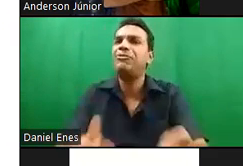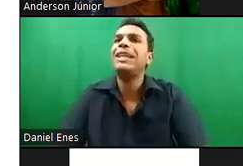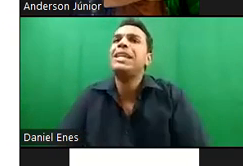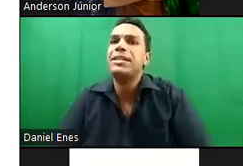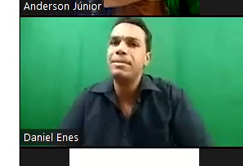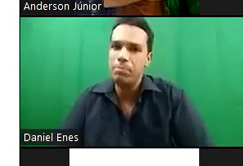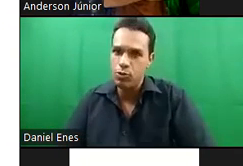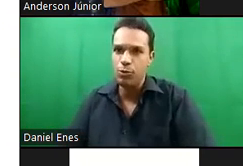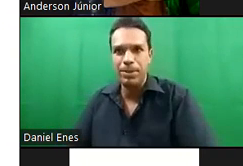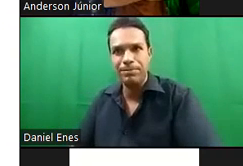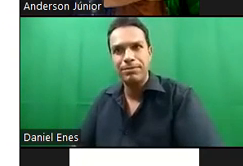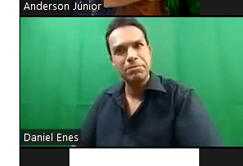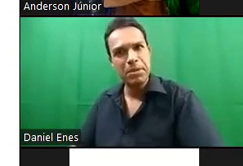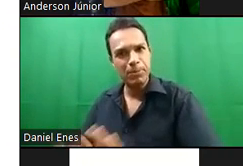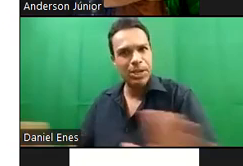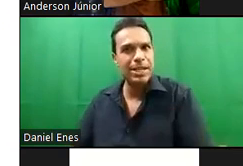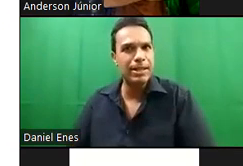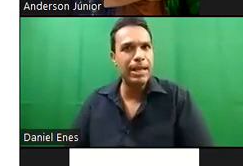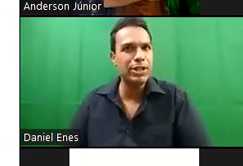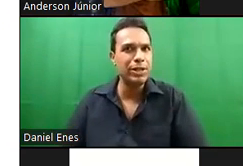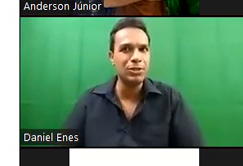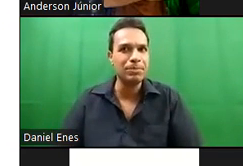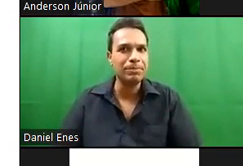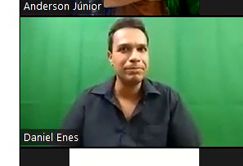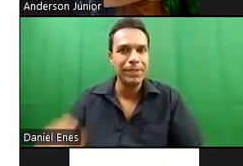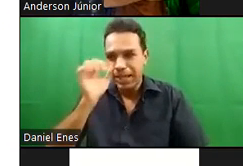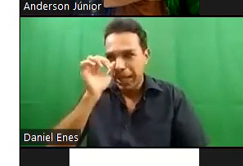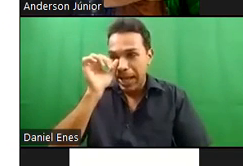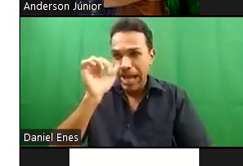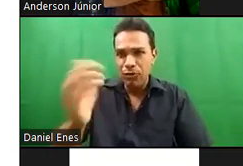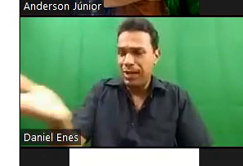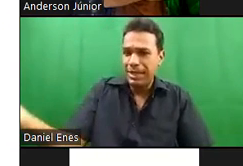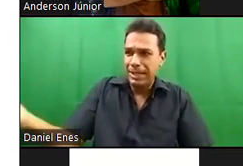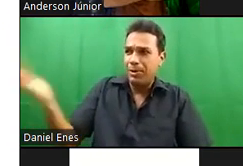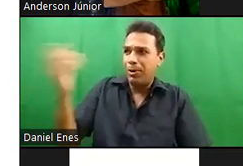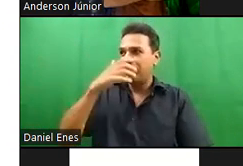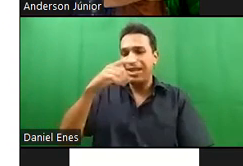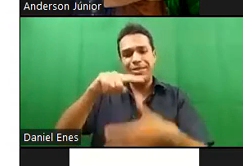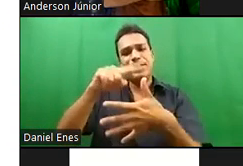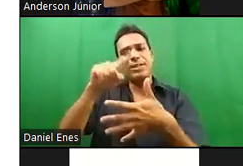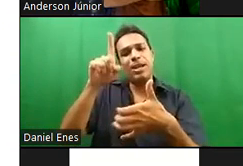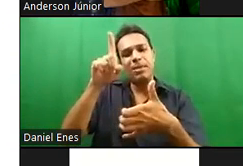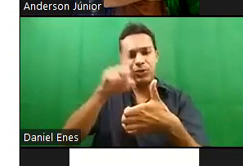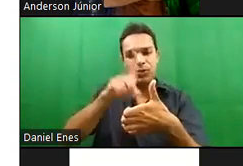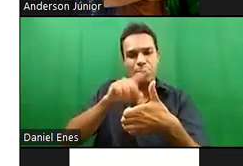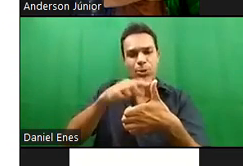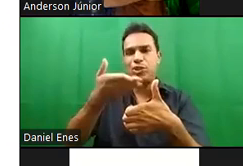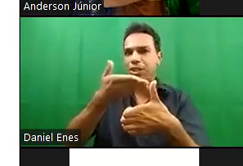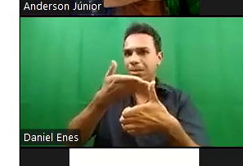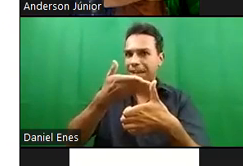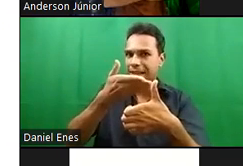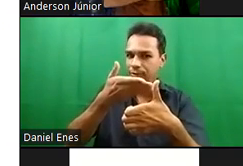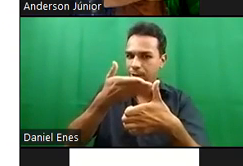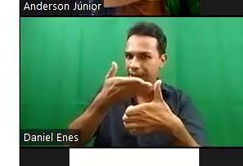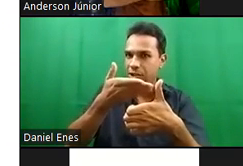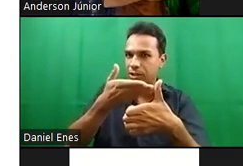a fonética se preocupa. Moleza, né, gente? Aí eu falei, bom, tem que ter os 5 elementos. Fonologia,